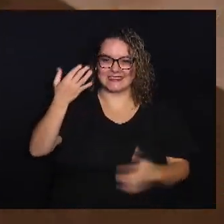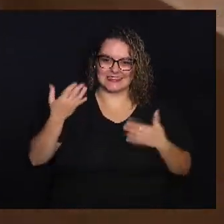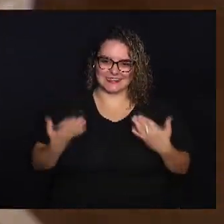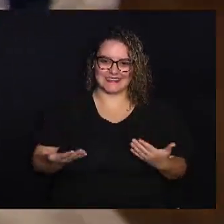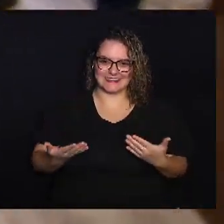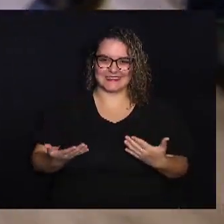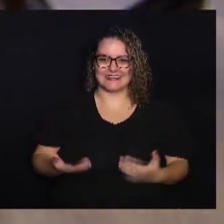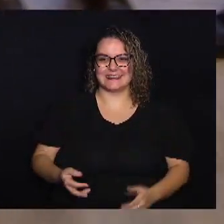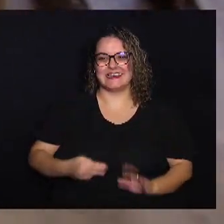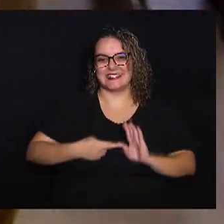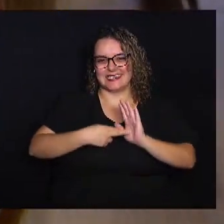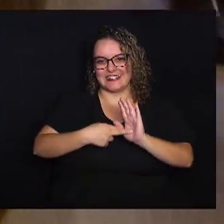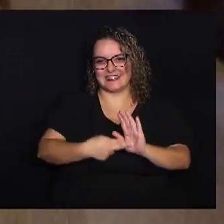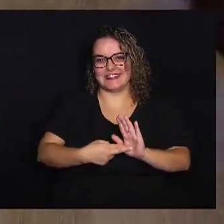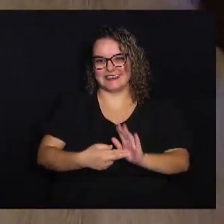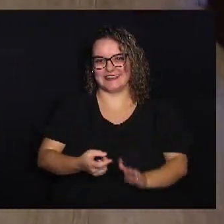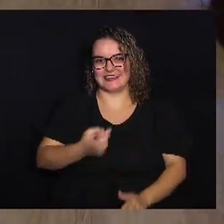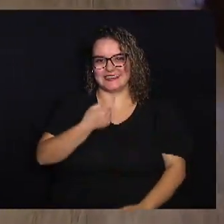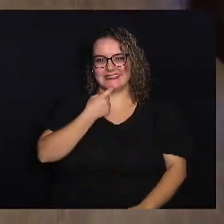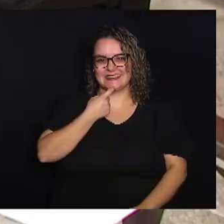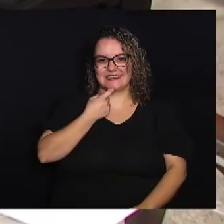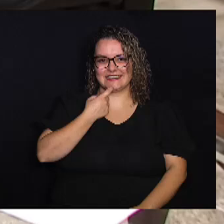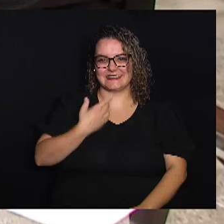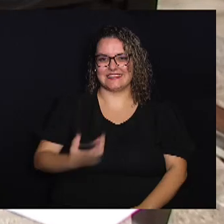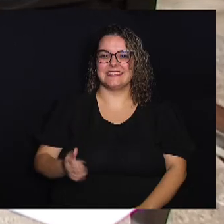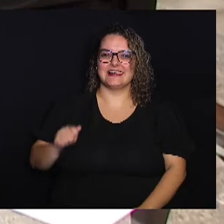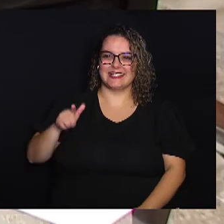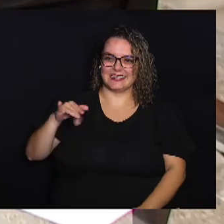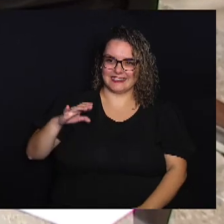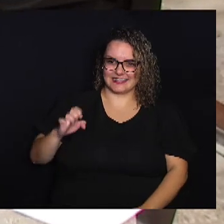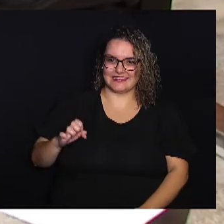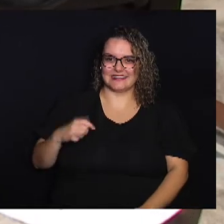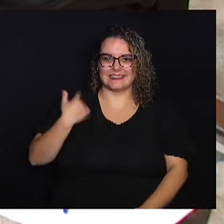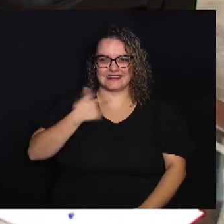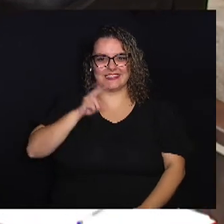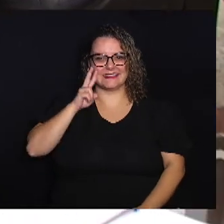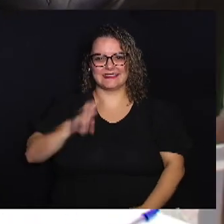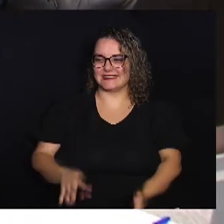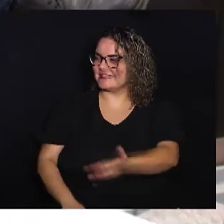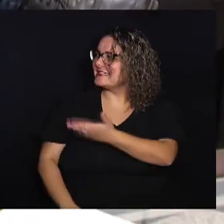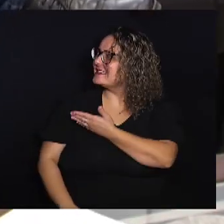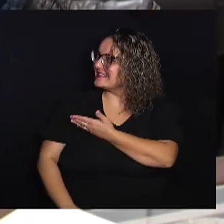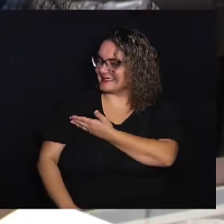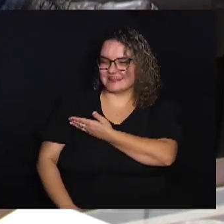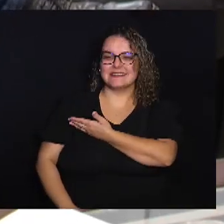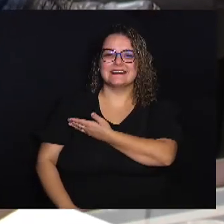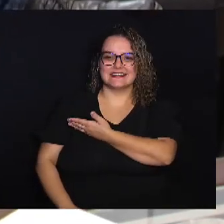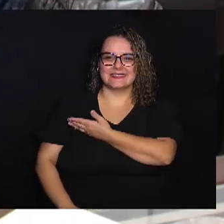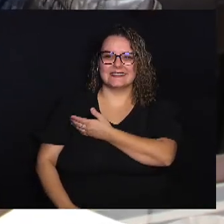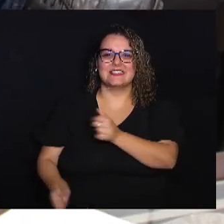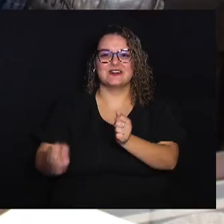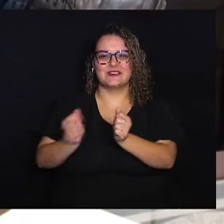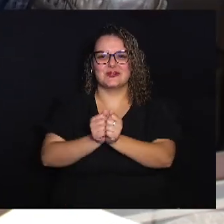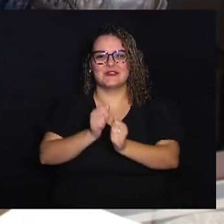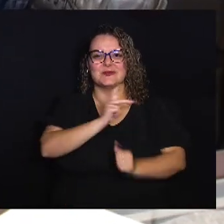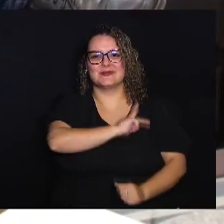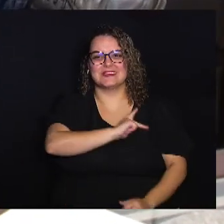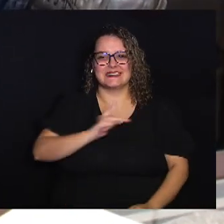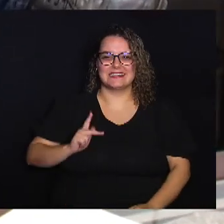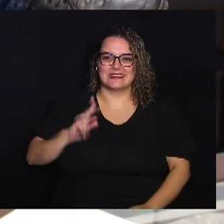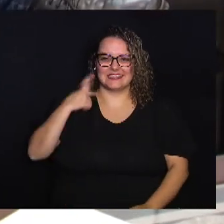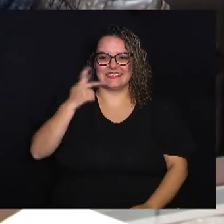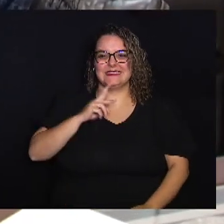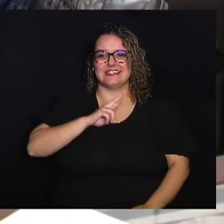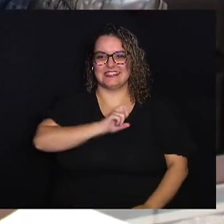a representante de Campinas, a Alice, que nós estamos vendo nas imagens aí, ao lado do presidente, do